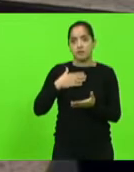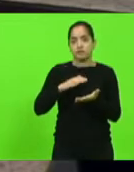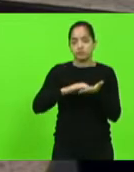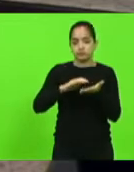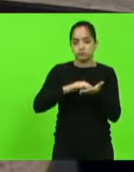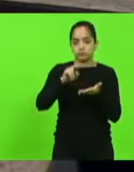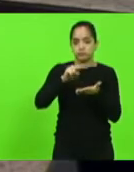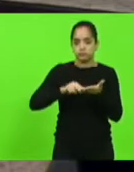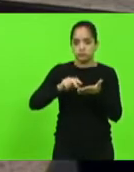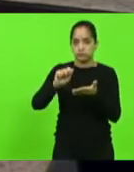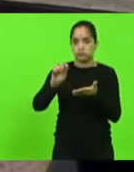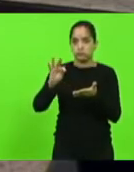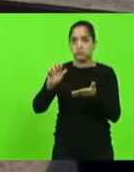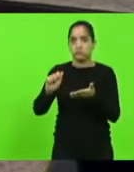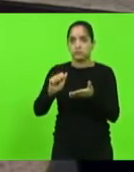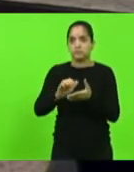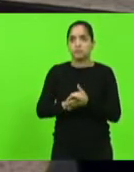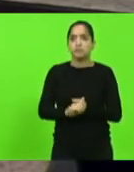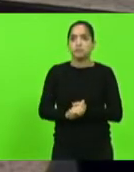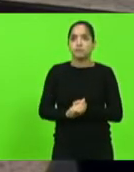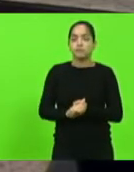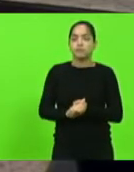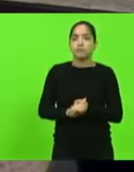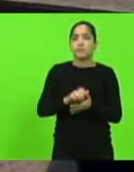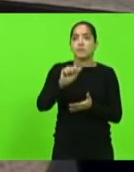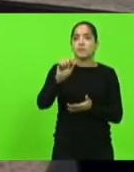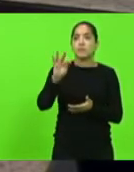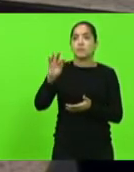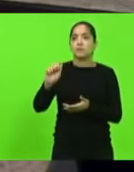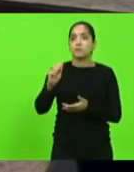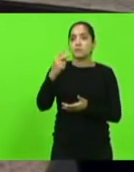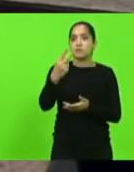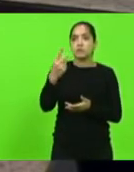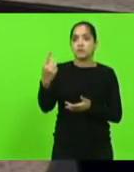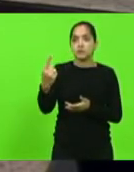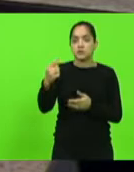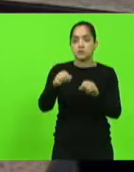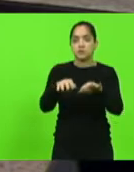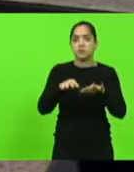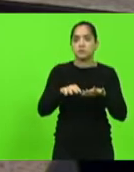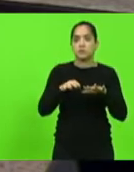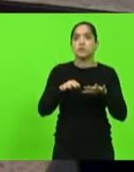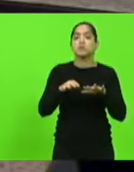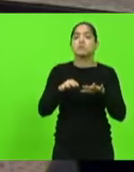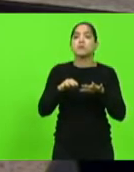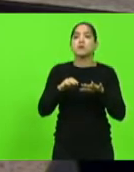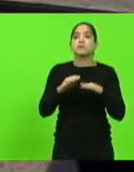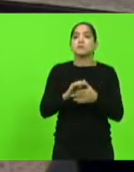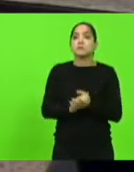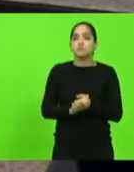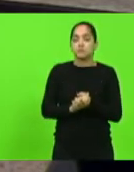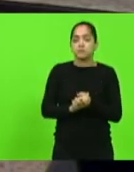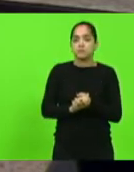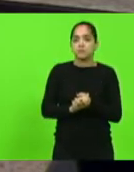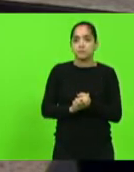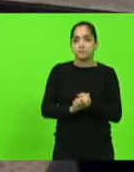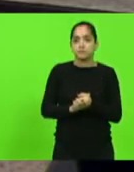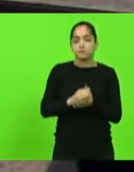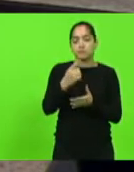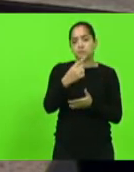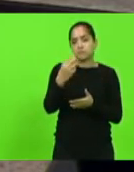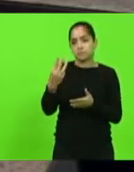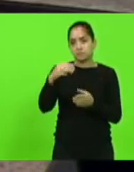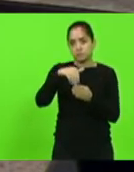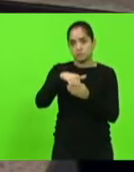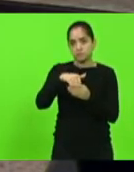Lavrei, apresente a ata. Ata da 21ª sessão extraordinária da 3ª sessão legislativa da 10ª na